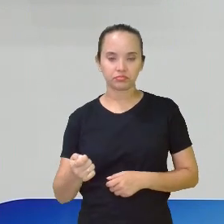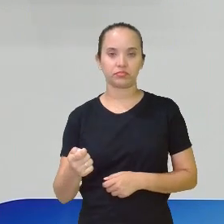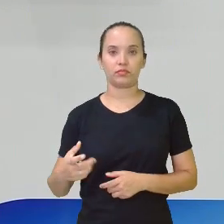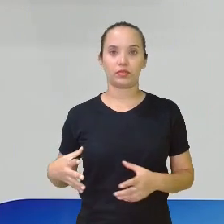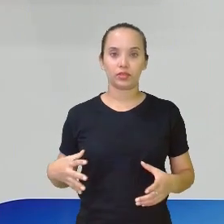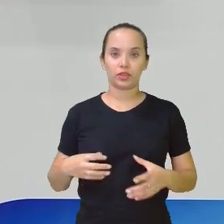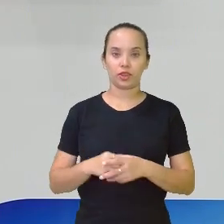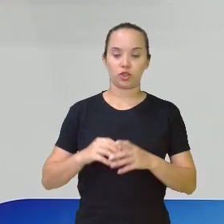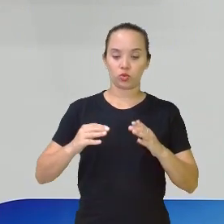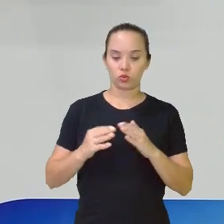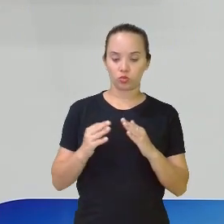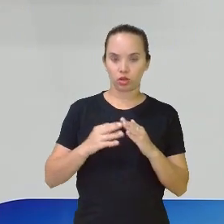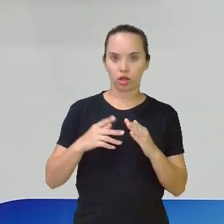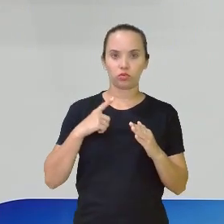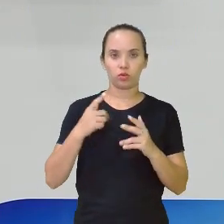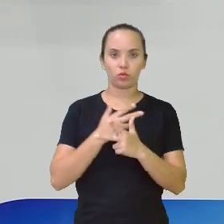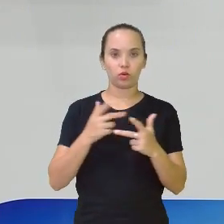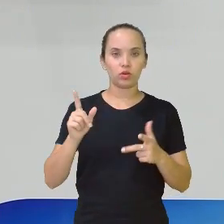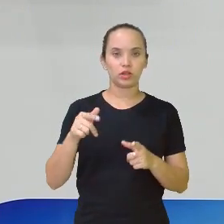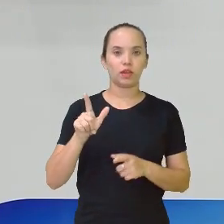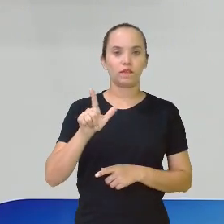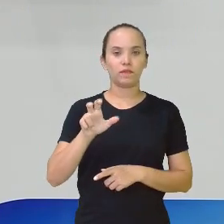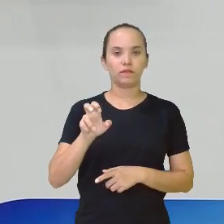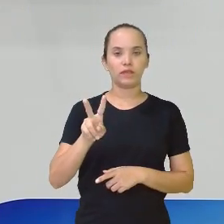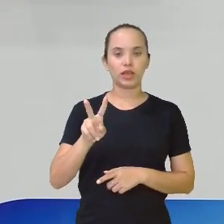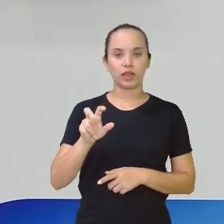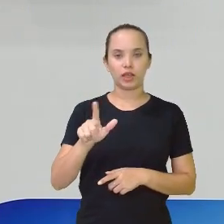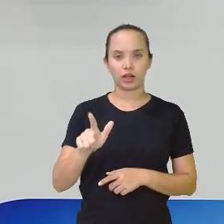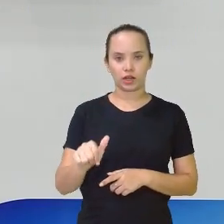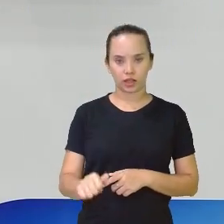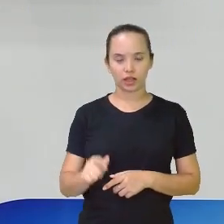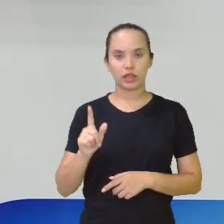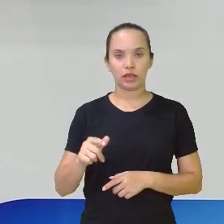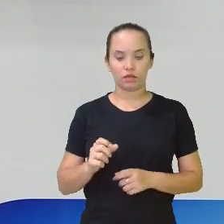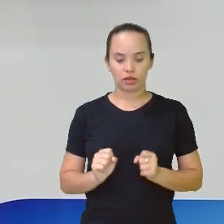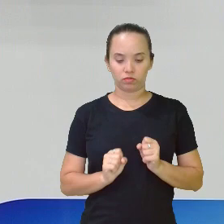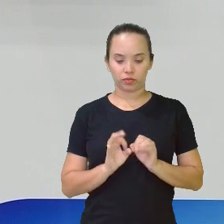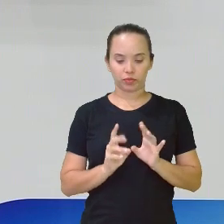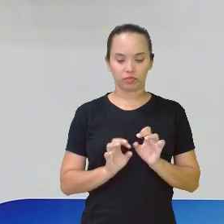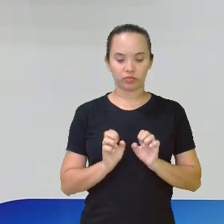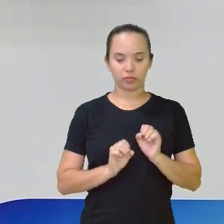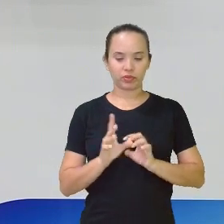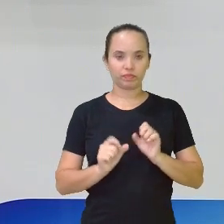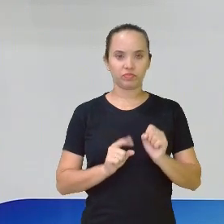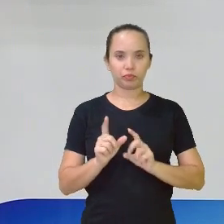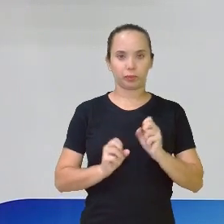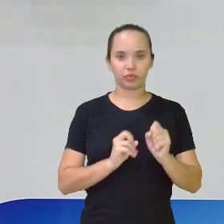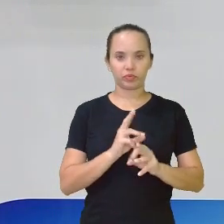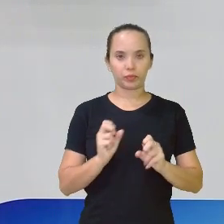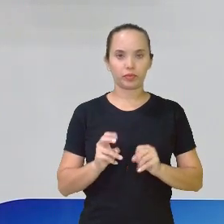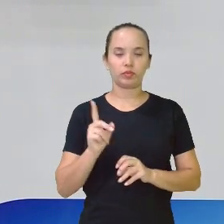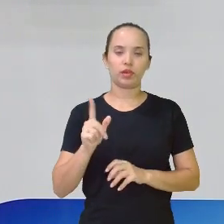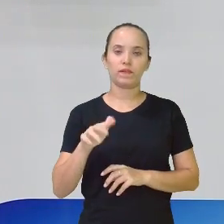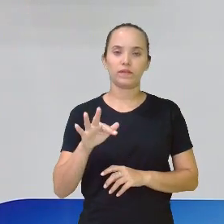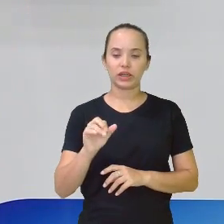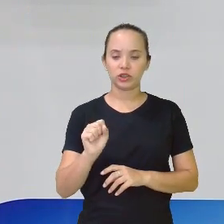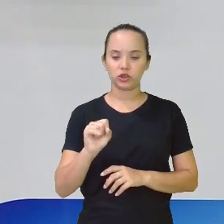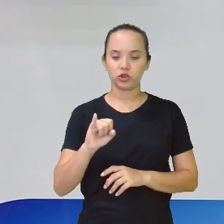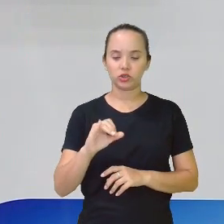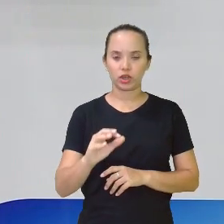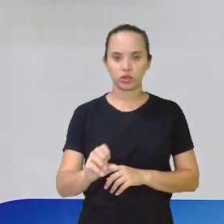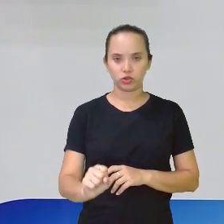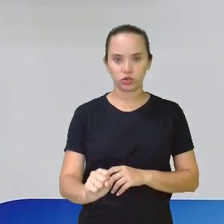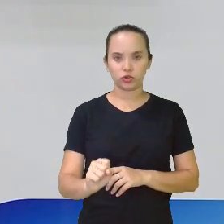chamado de vela, que vai soltar umas faíscas. Essas faíscas são a fonte de energia. E o